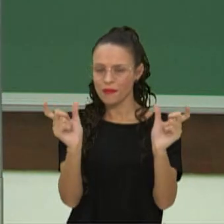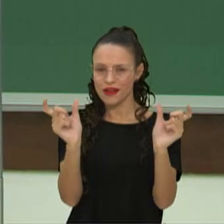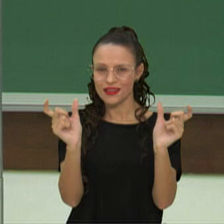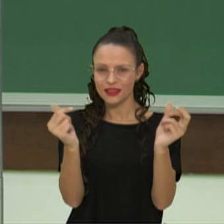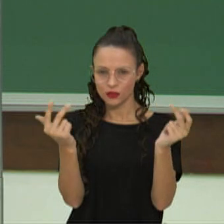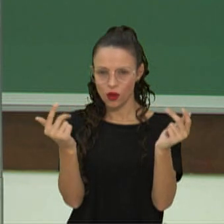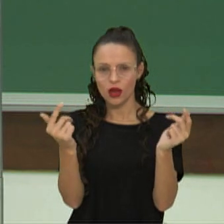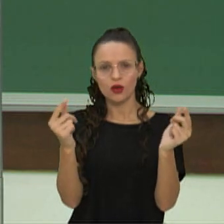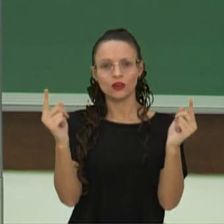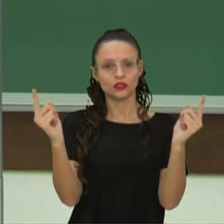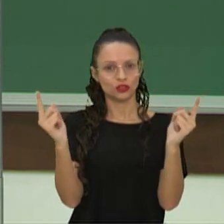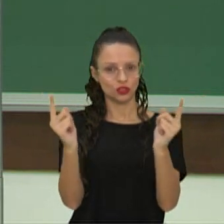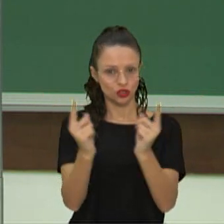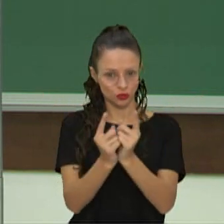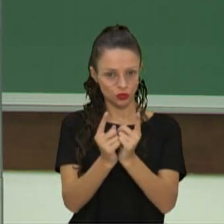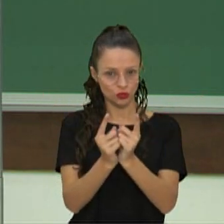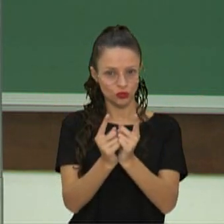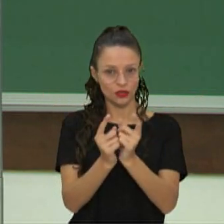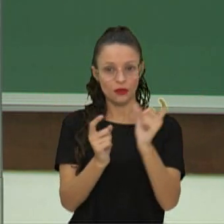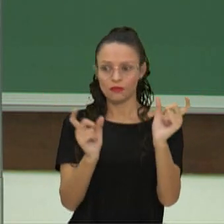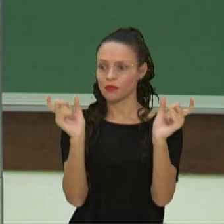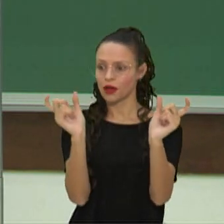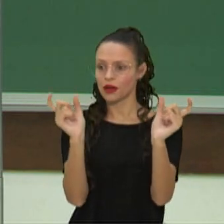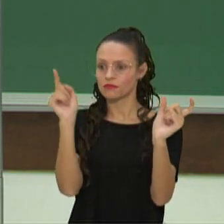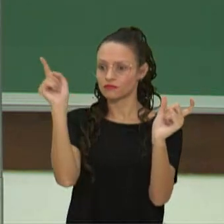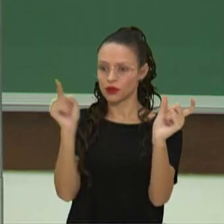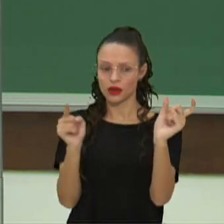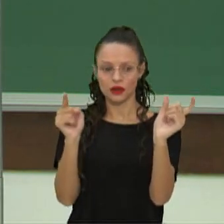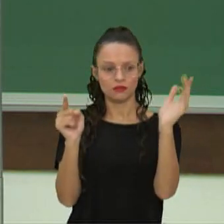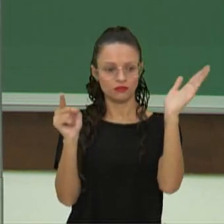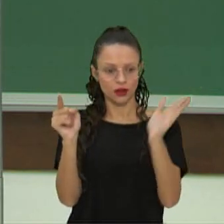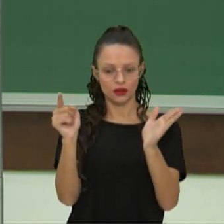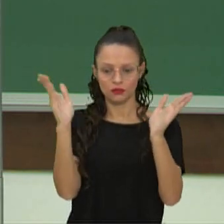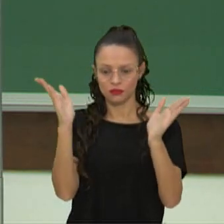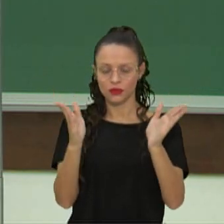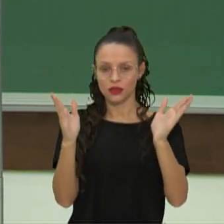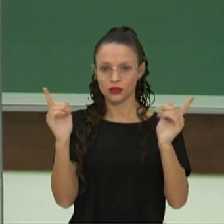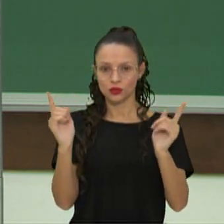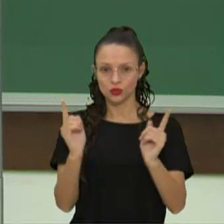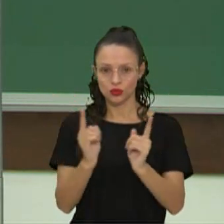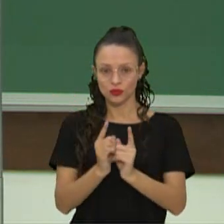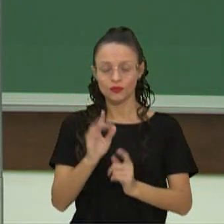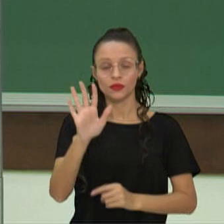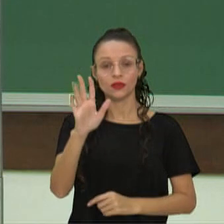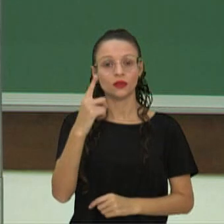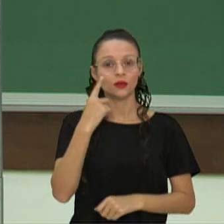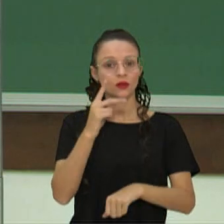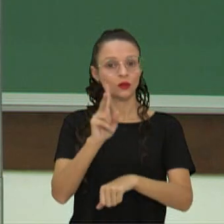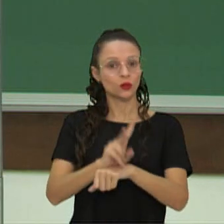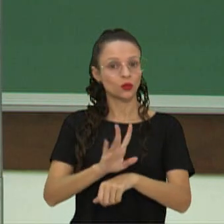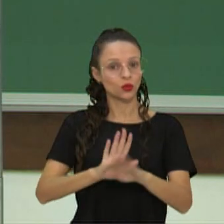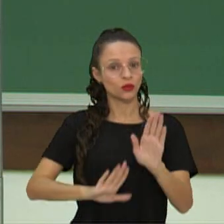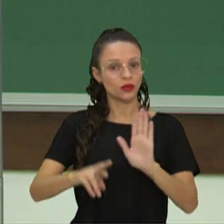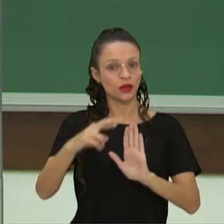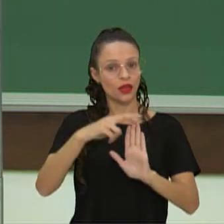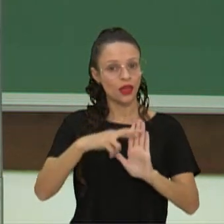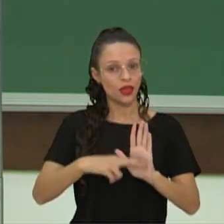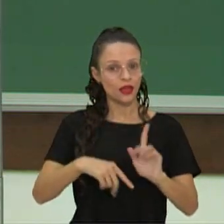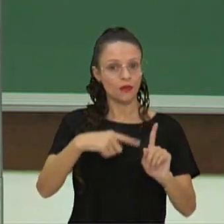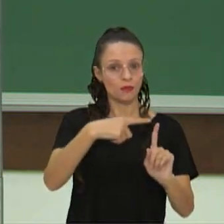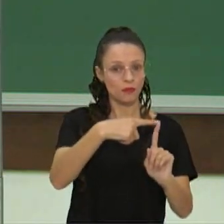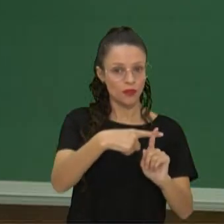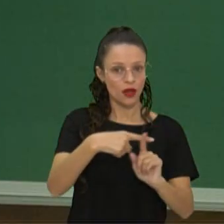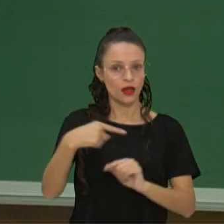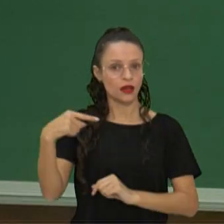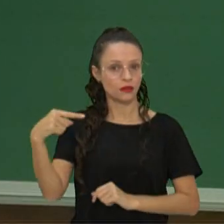vai precisar. Eliminar os parênteses, reduzir os termos semelhantes. Cuidado com a regra de sinais. Isso é muito importante.